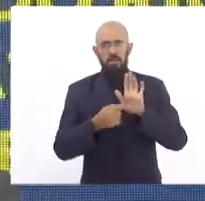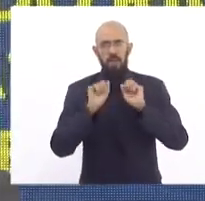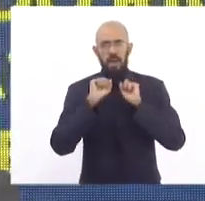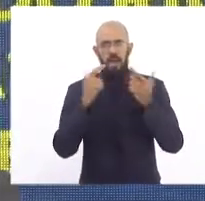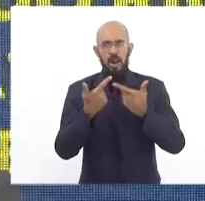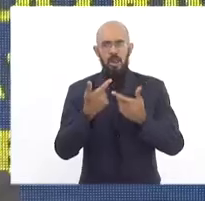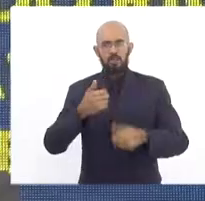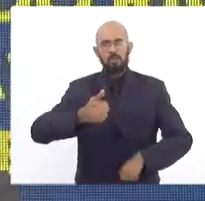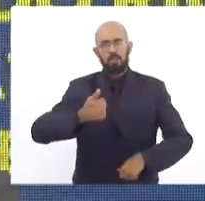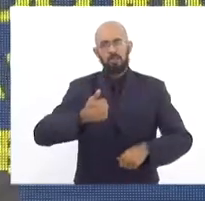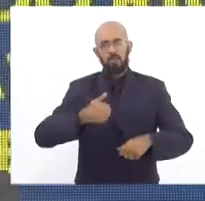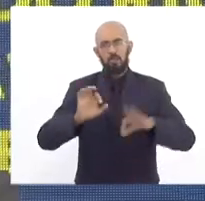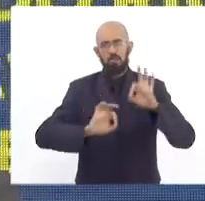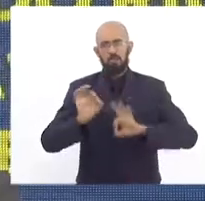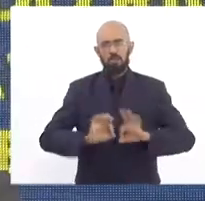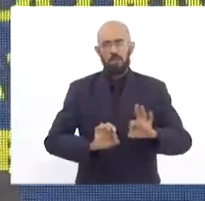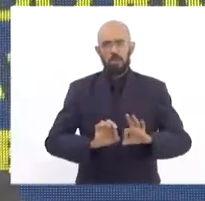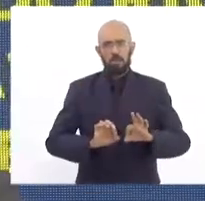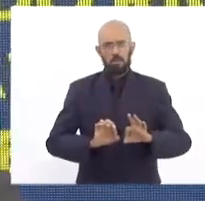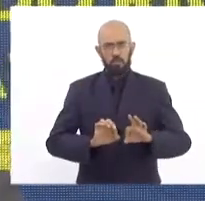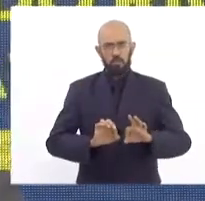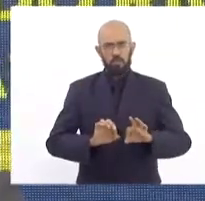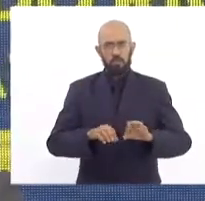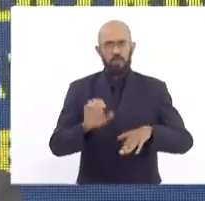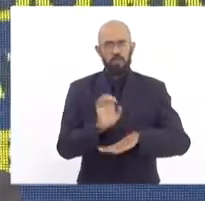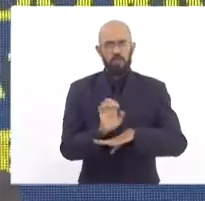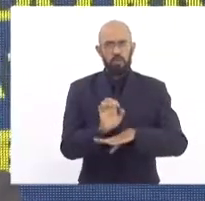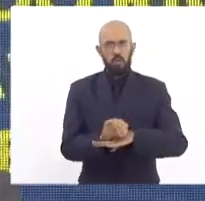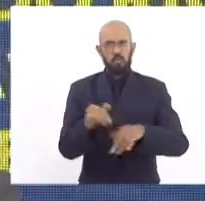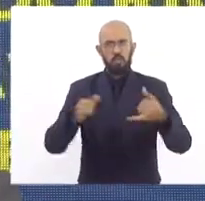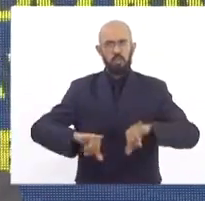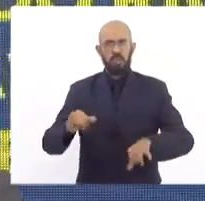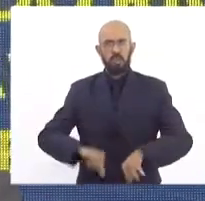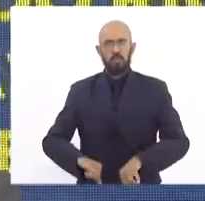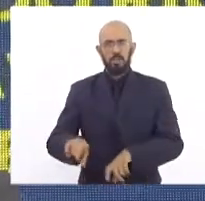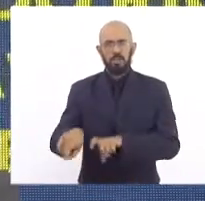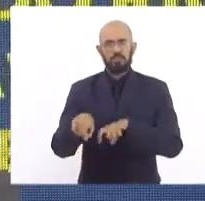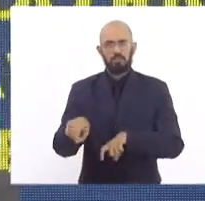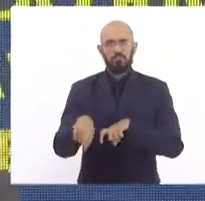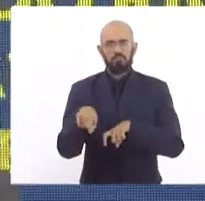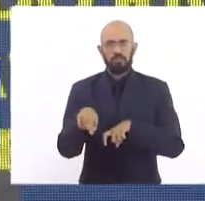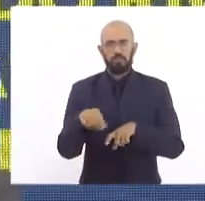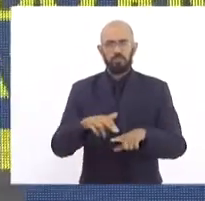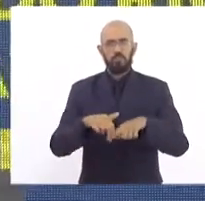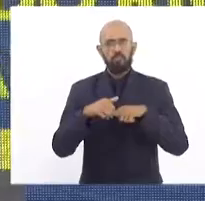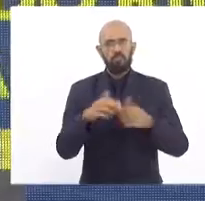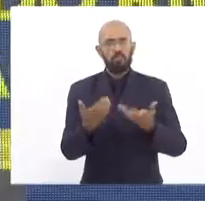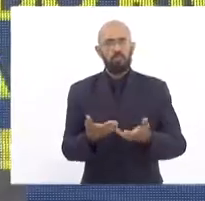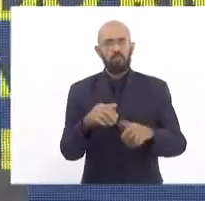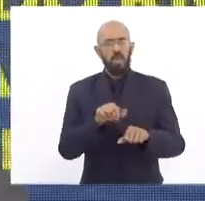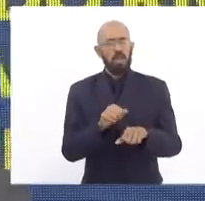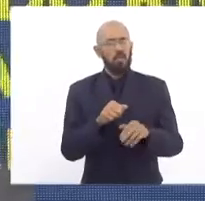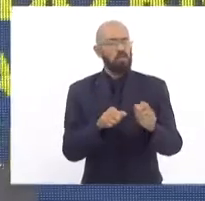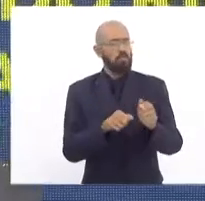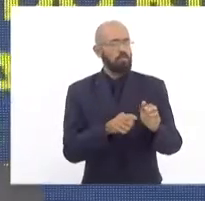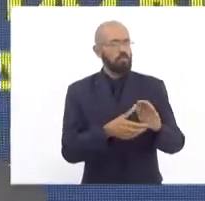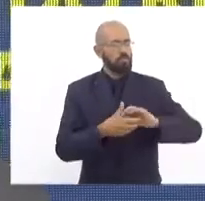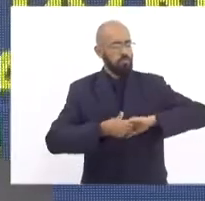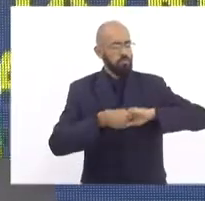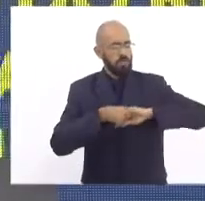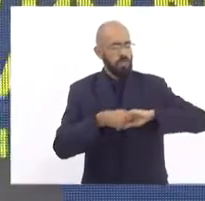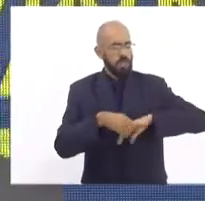primeiro plano estadual de fertilizante. Por isso eu queria saudar a Maria de Lourdes, que é a chefe-geral da Embrapa Solos no